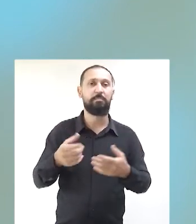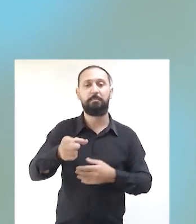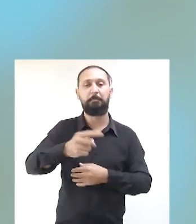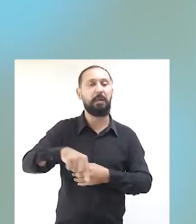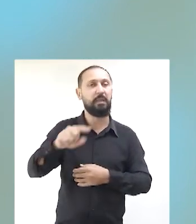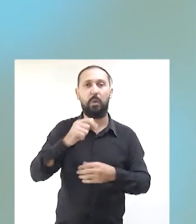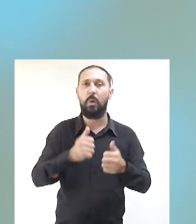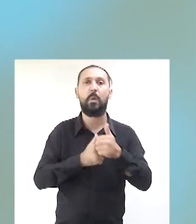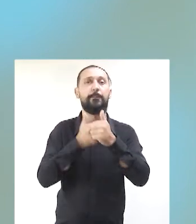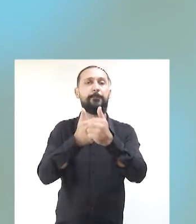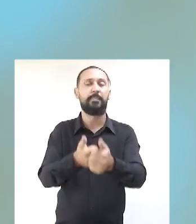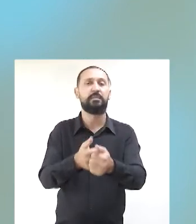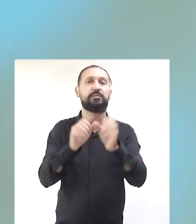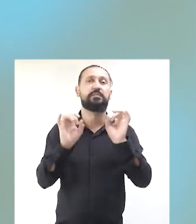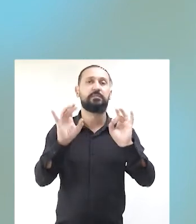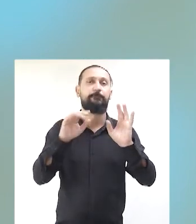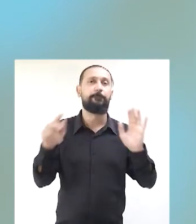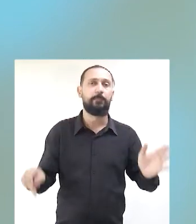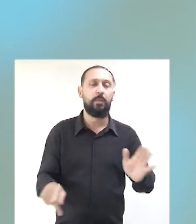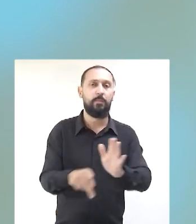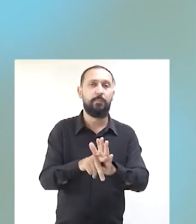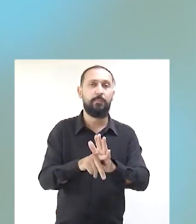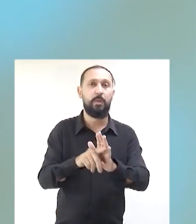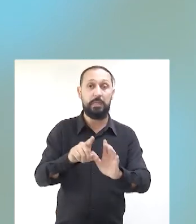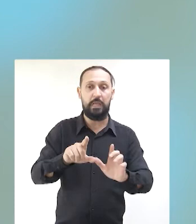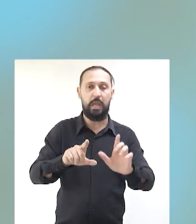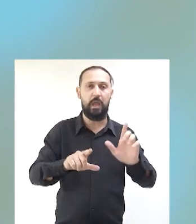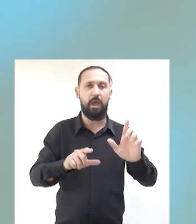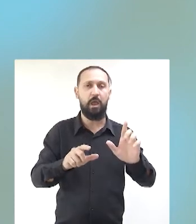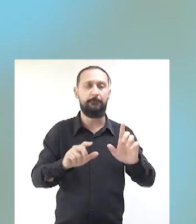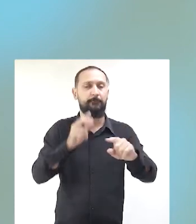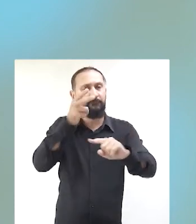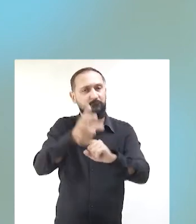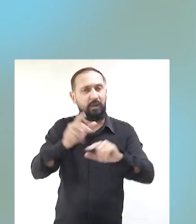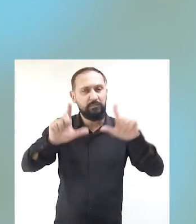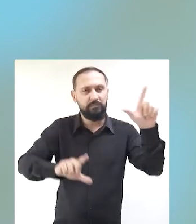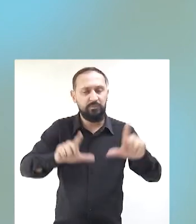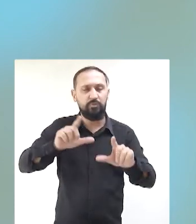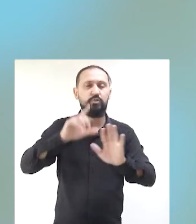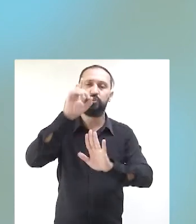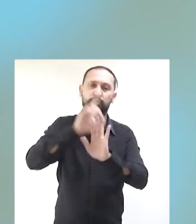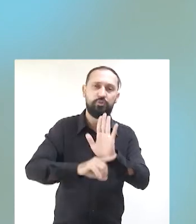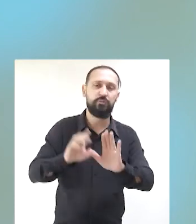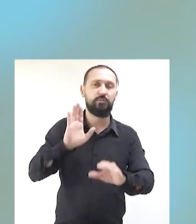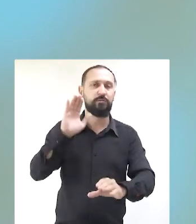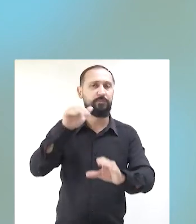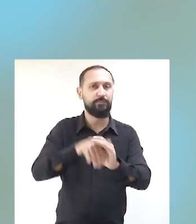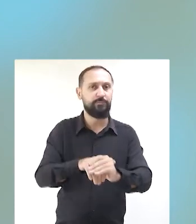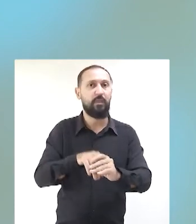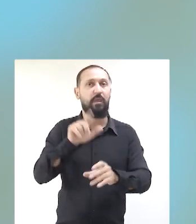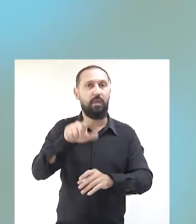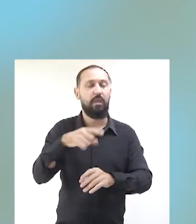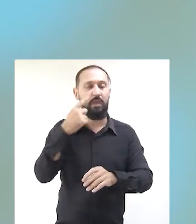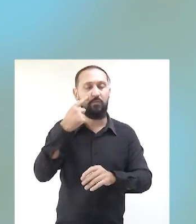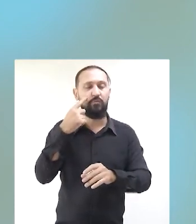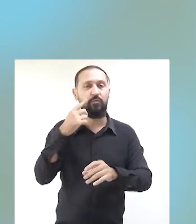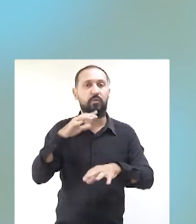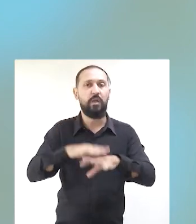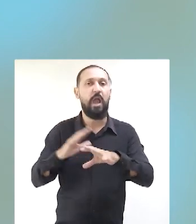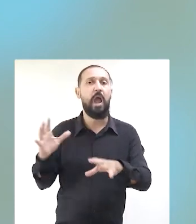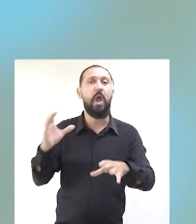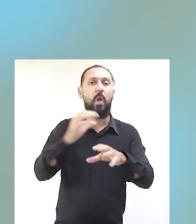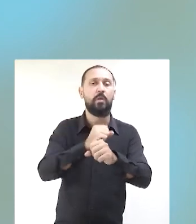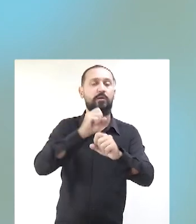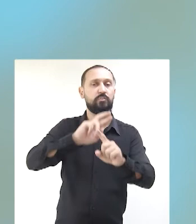para quem não acompanha especificamente a mídia especializada em direito eleitoral, né, foi a contagem